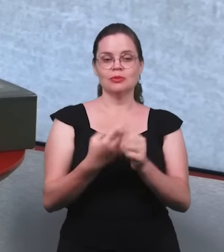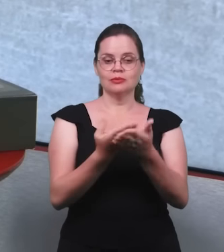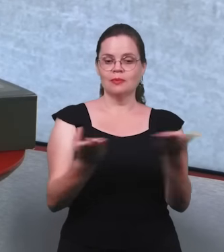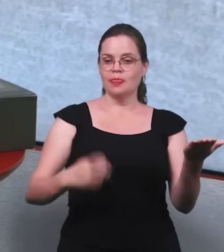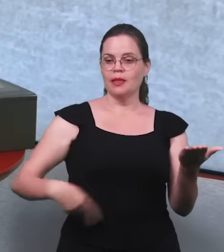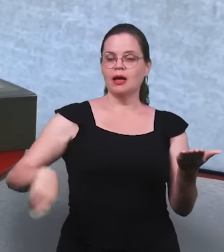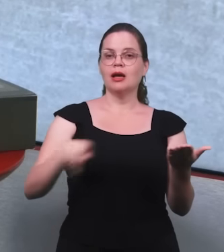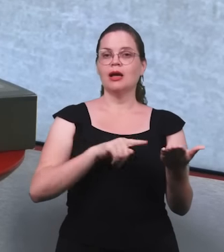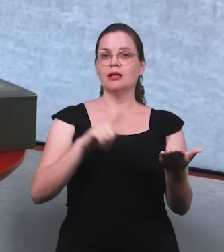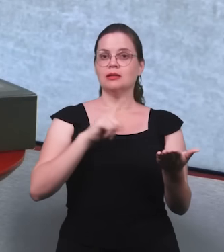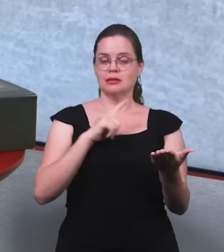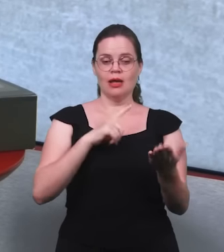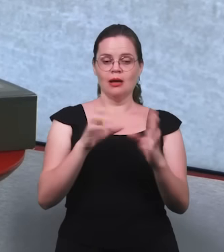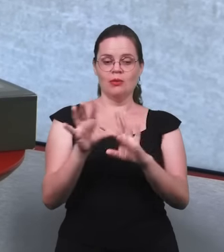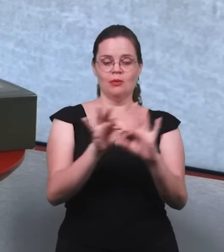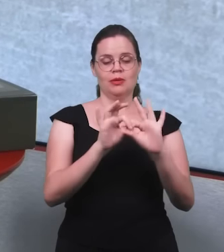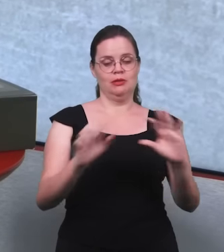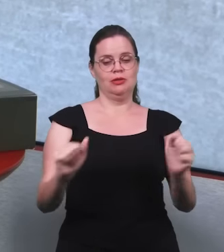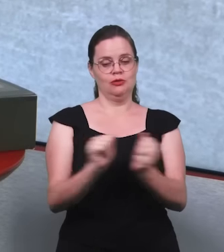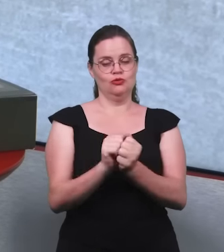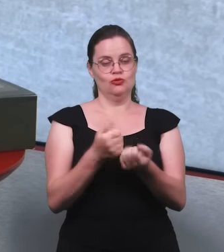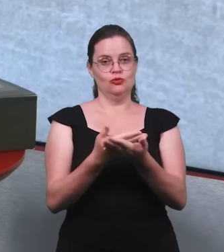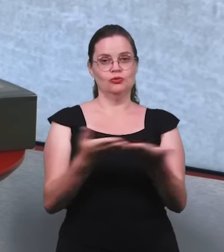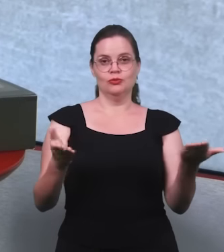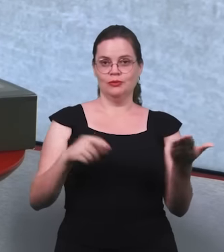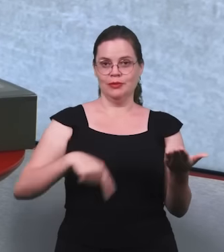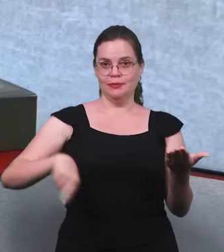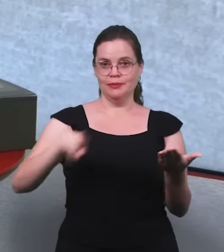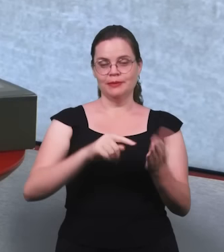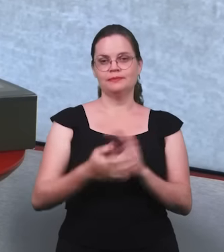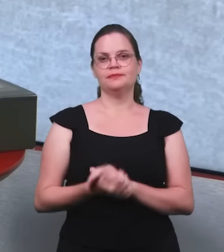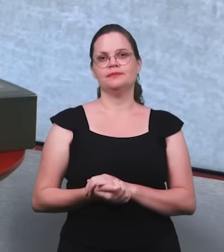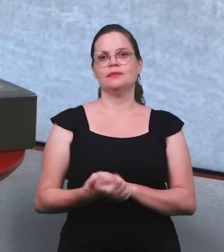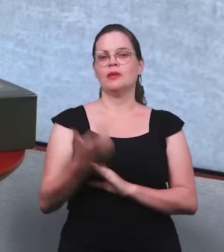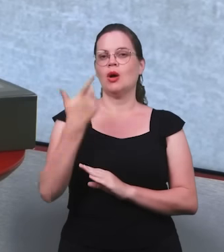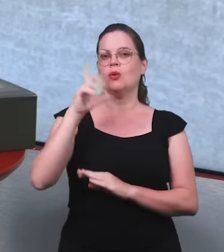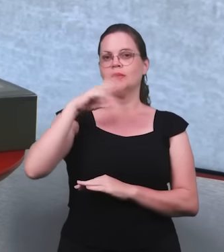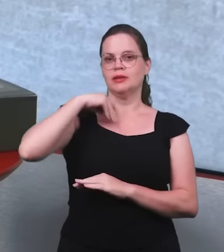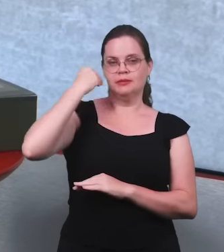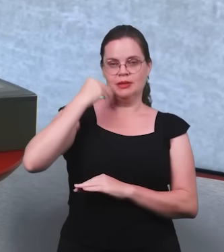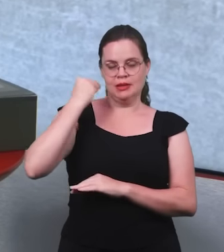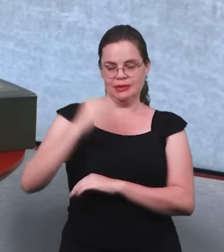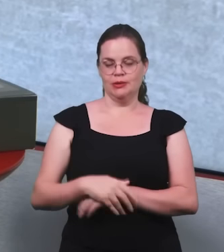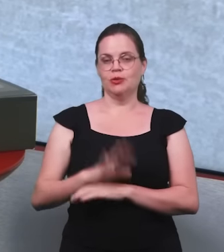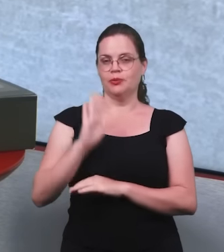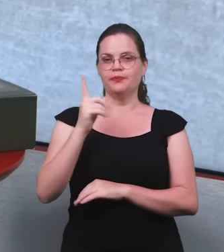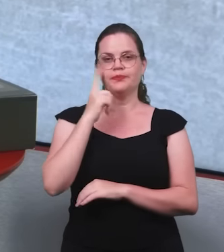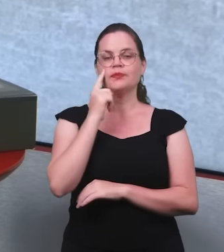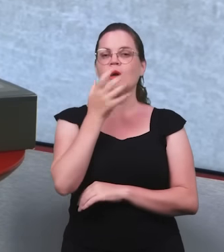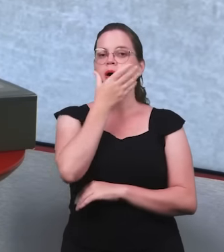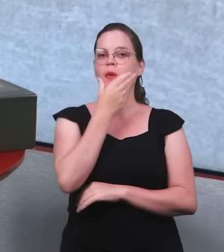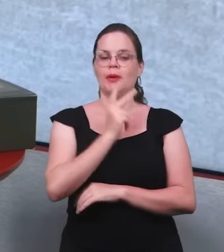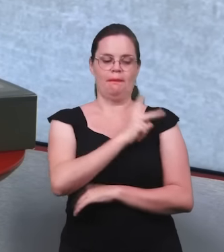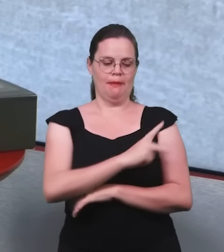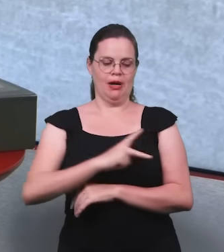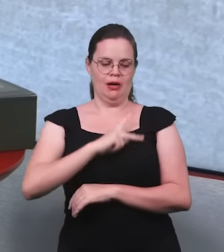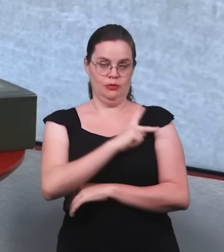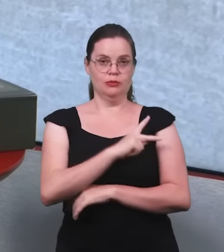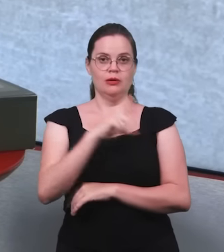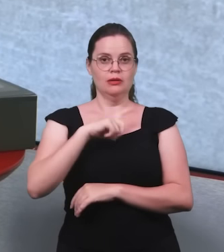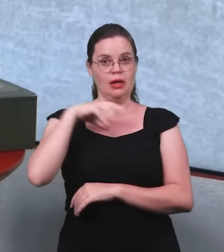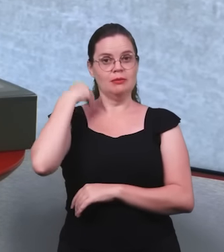estão reunidos juntos. Nós vamos ver uma experiência do apóstolo Paulo. O apóstolo Paulo, ele confirma essa